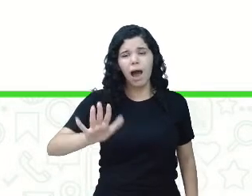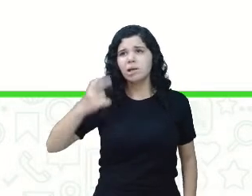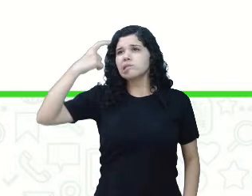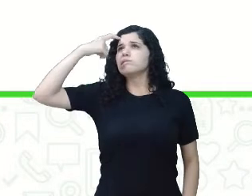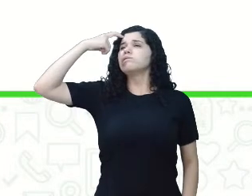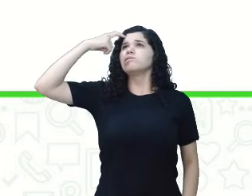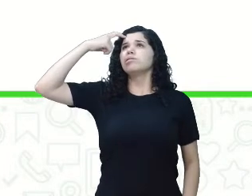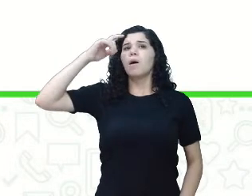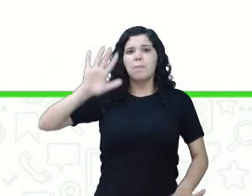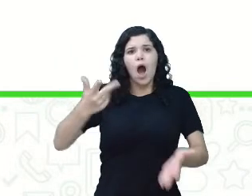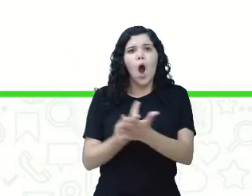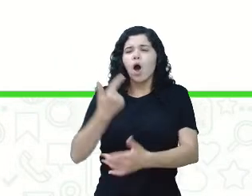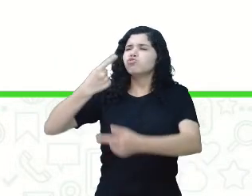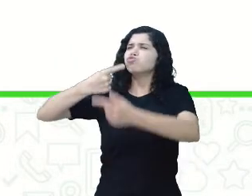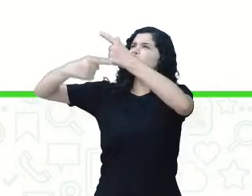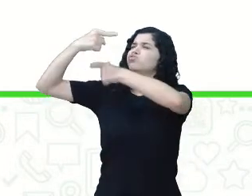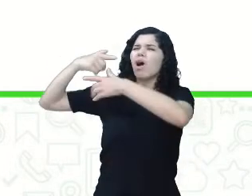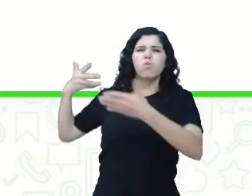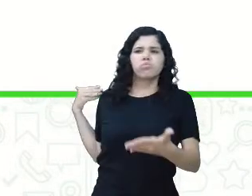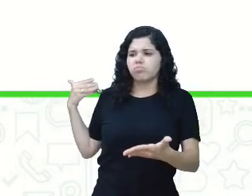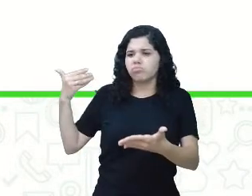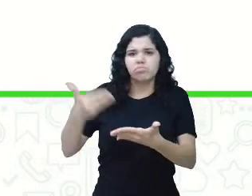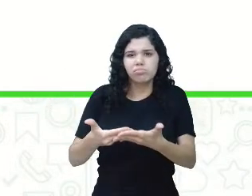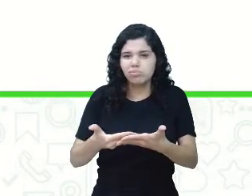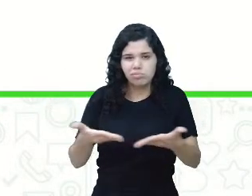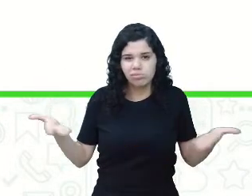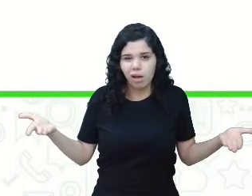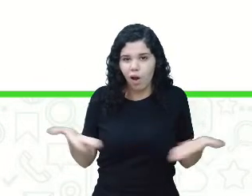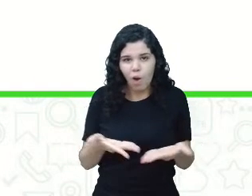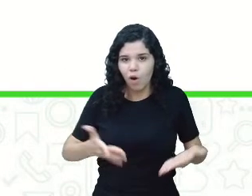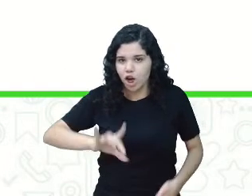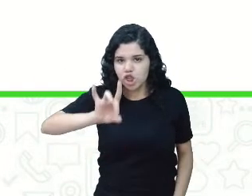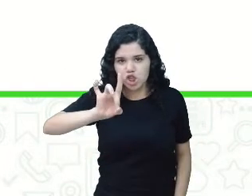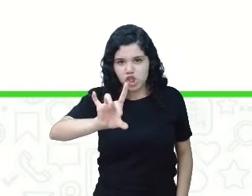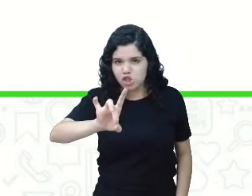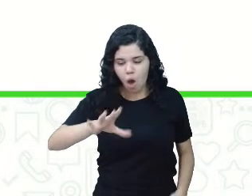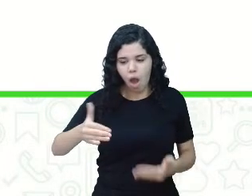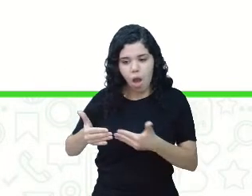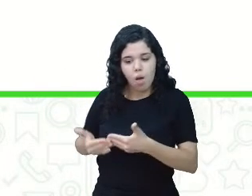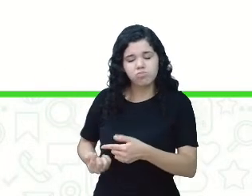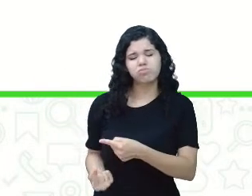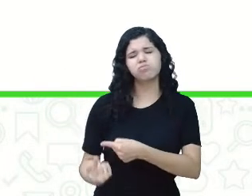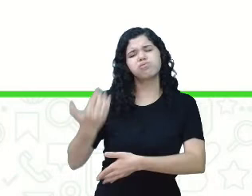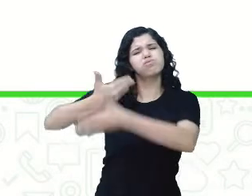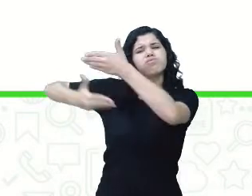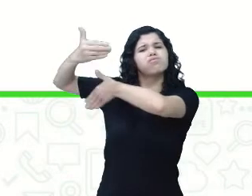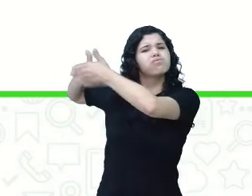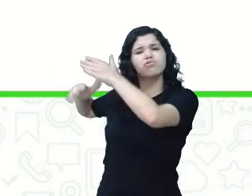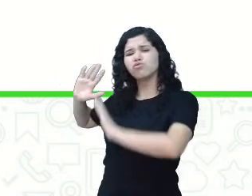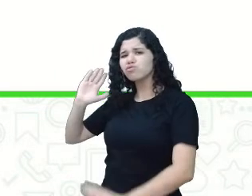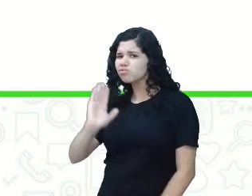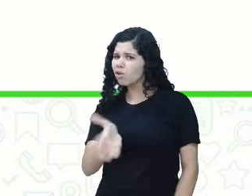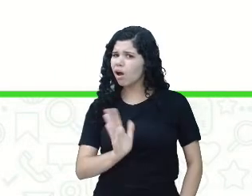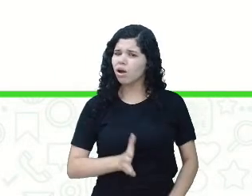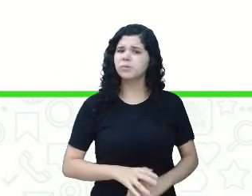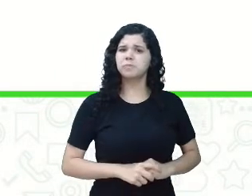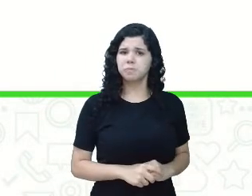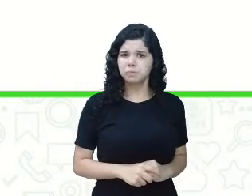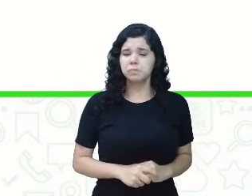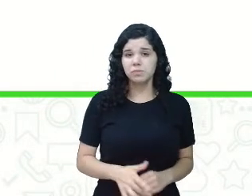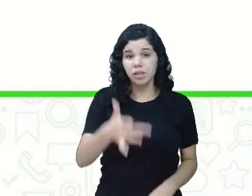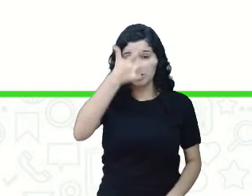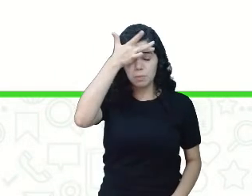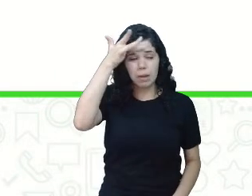mesmo isso há muitos anos, não é agora. Não estamos falando de agora, estamos falando de algum período atrás. As